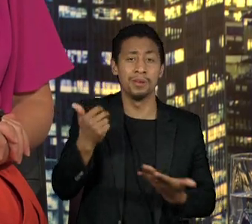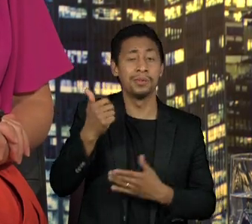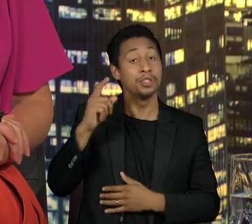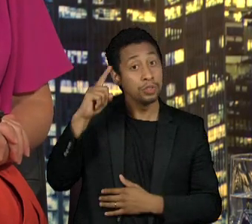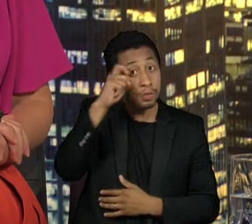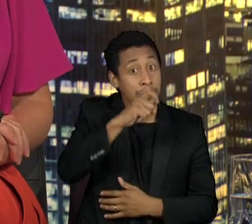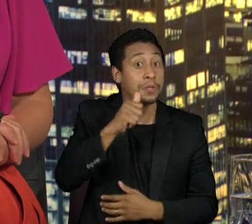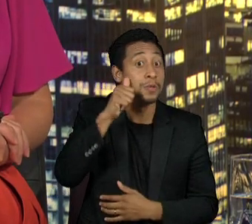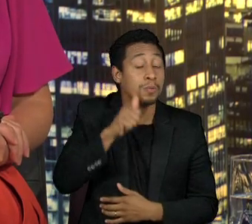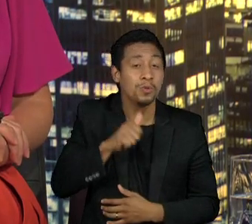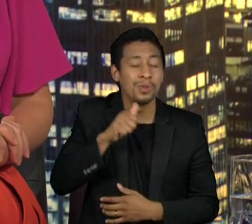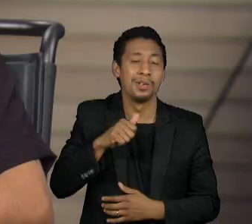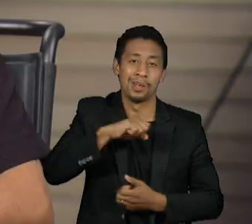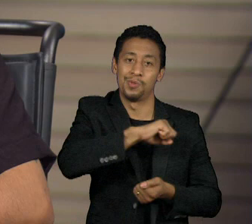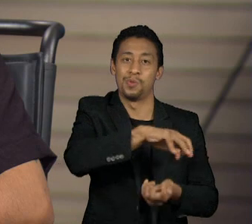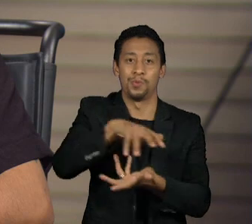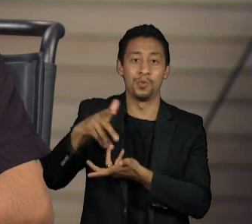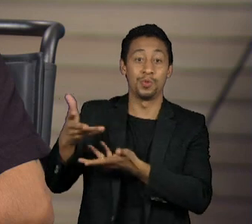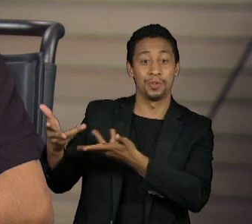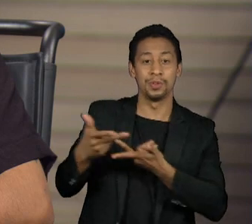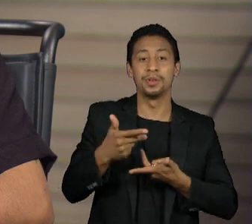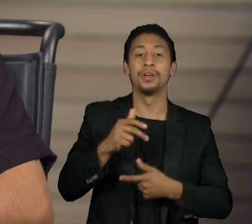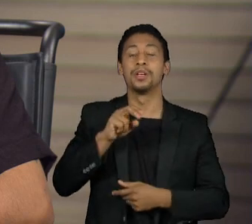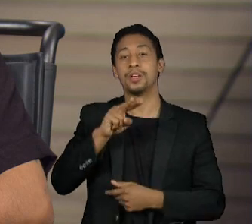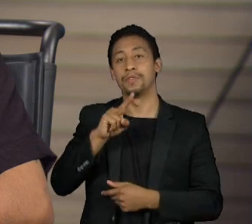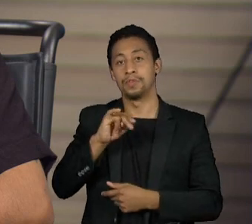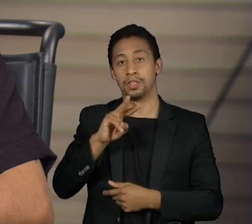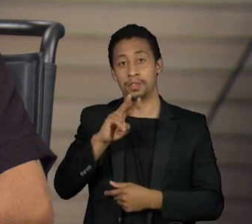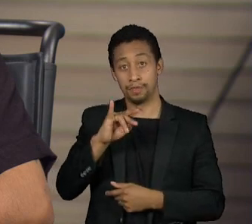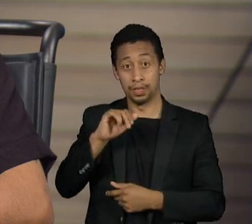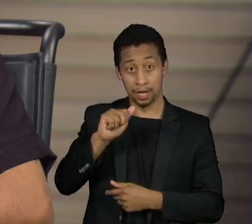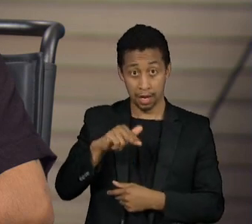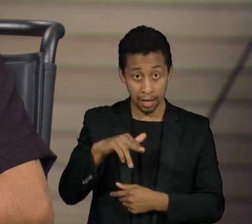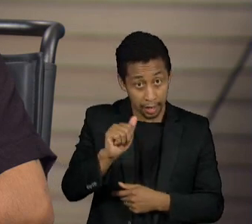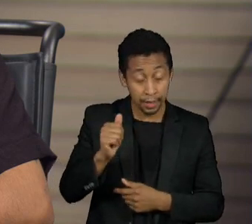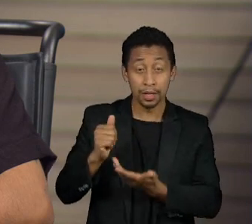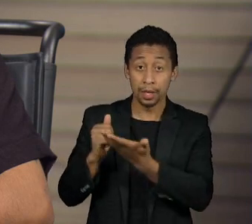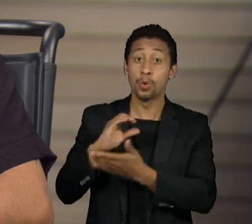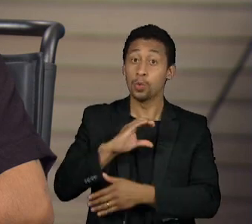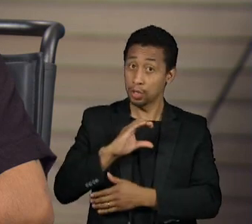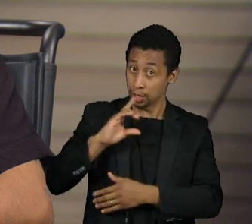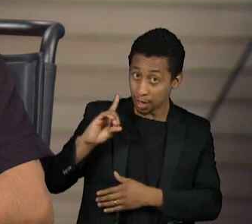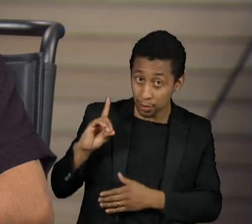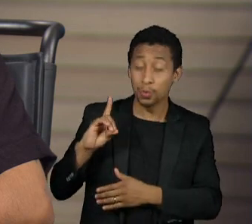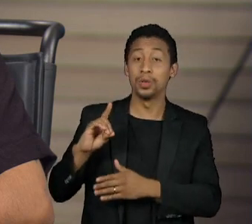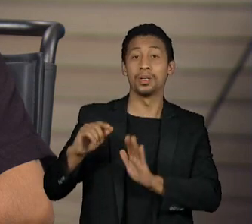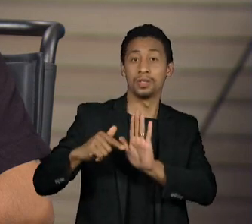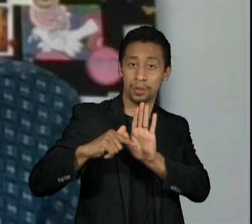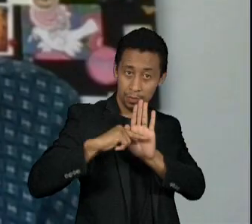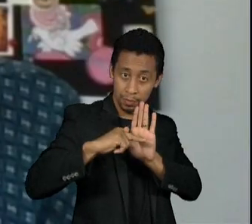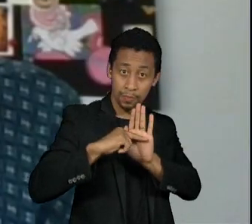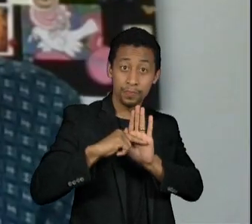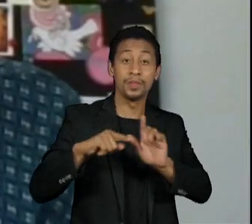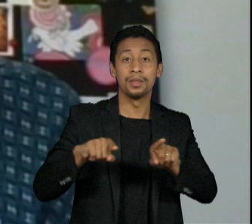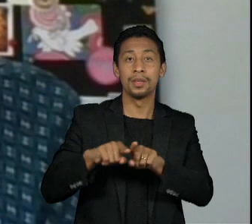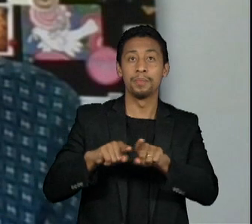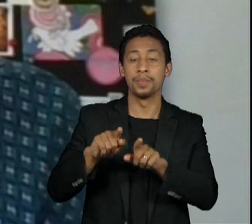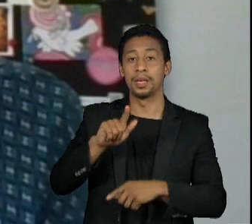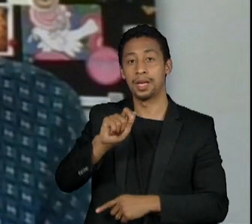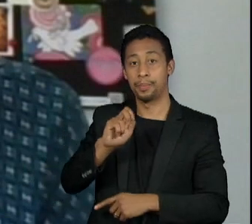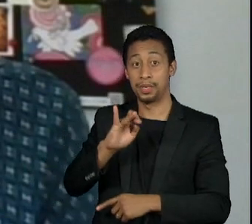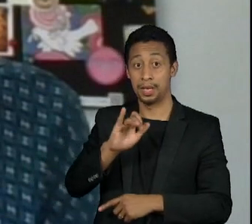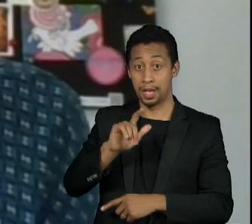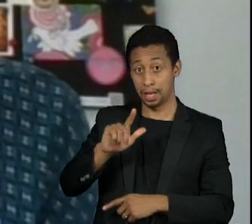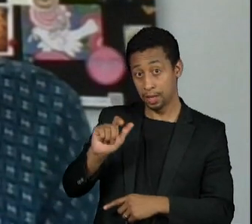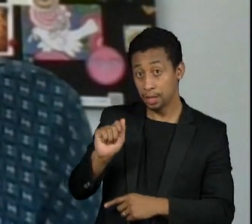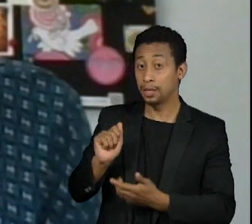Conversamos hoje com a pedagoga Viviana Santiago, coordenadora de Diversidade e Inclusão do Instituto Moreira Salles, e com Gabriela Mora, oficial do